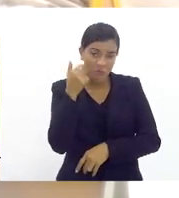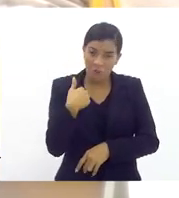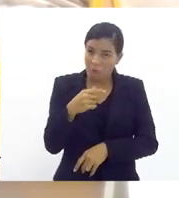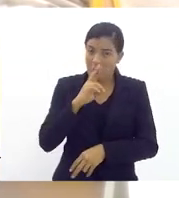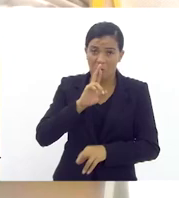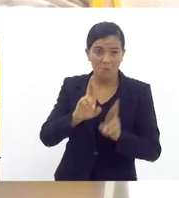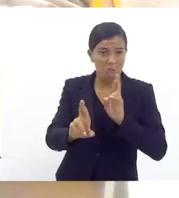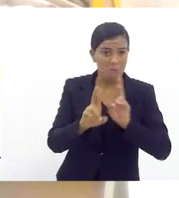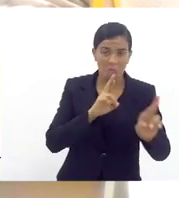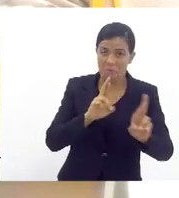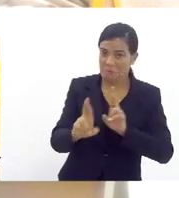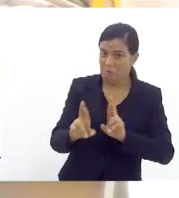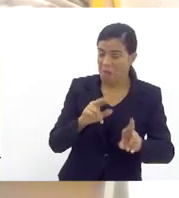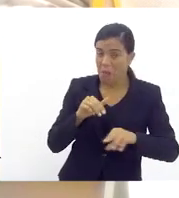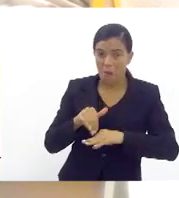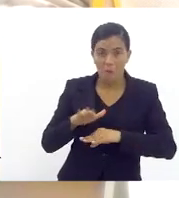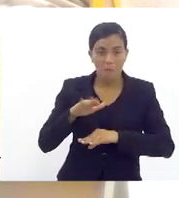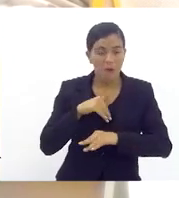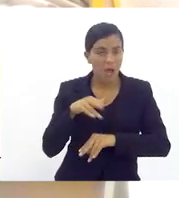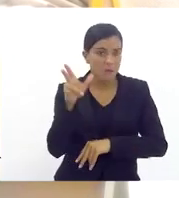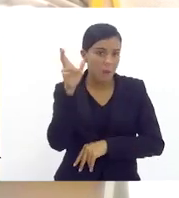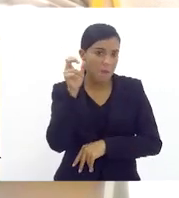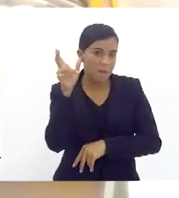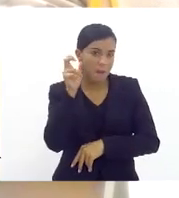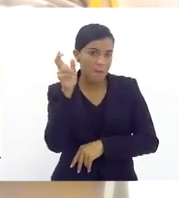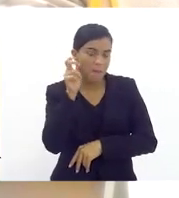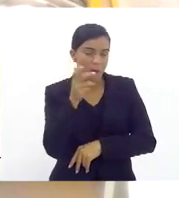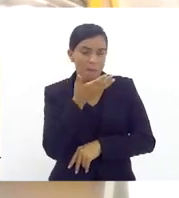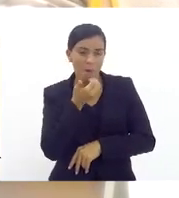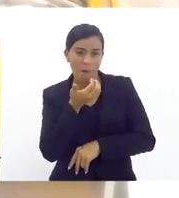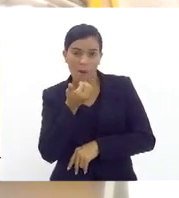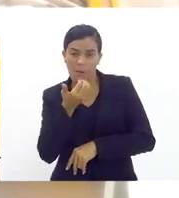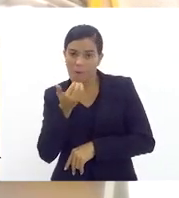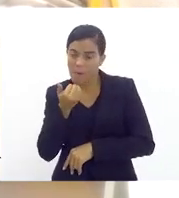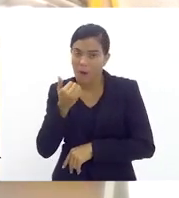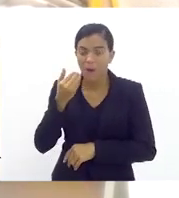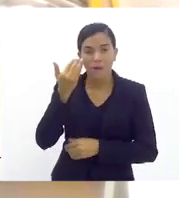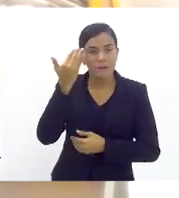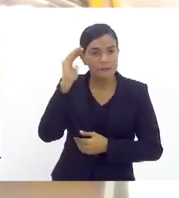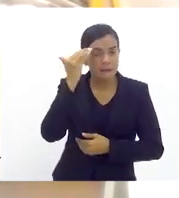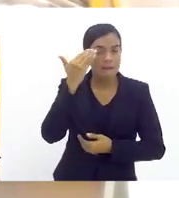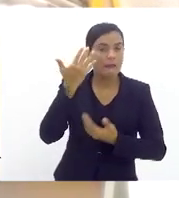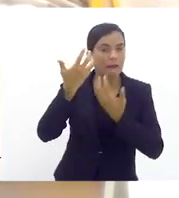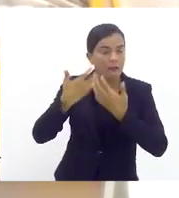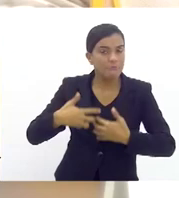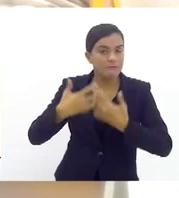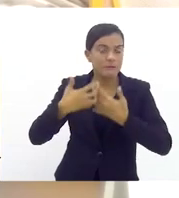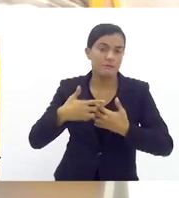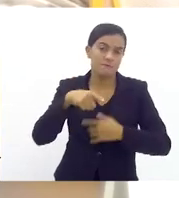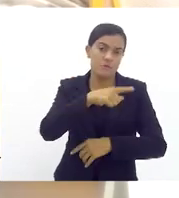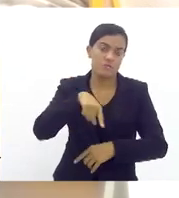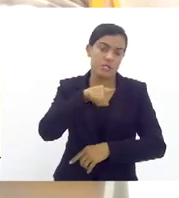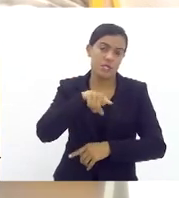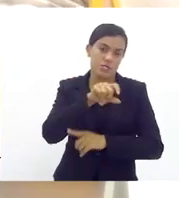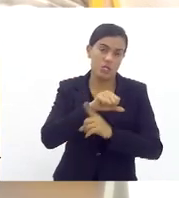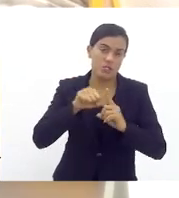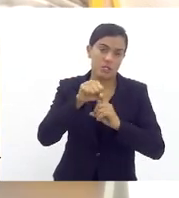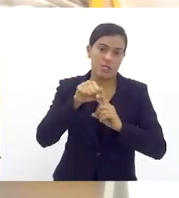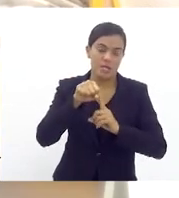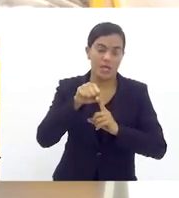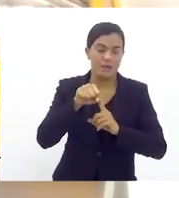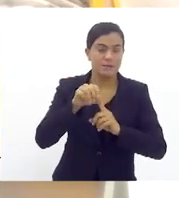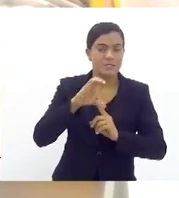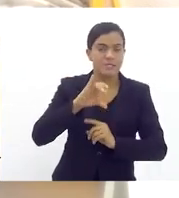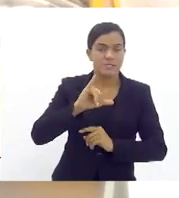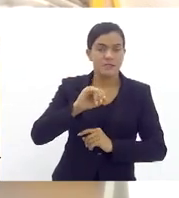perguntas. Estou muito mais aqui para escutar o que vocês, a sociedade civil, têm para me falar,